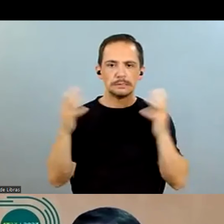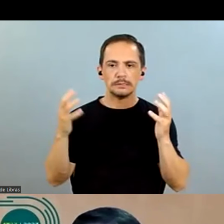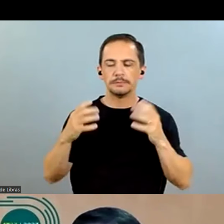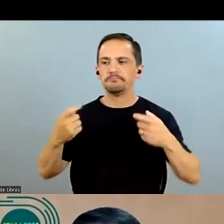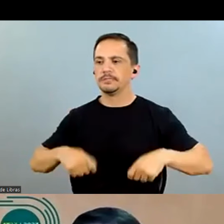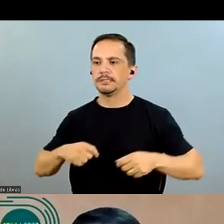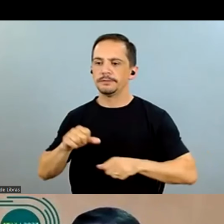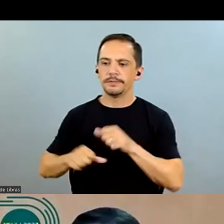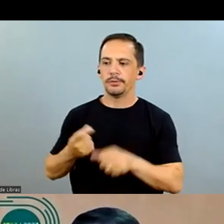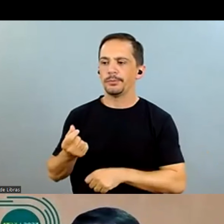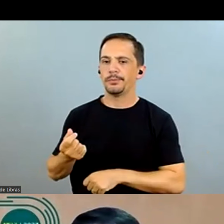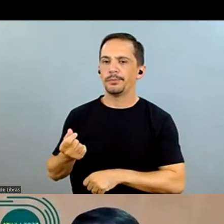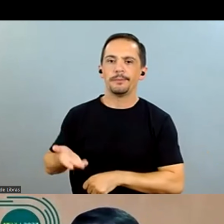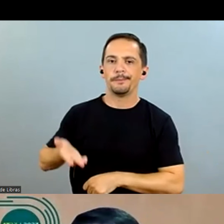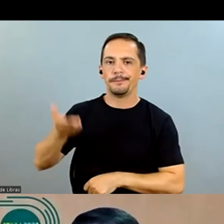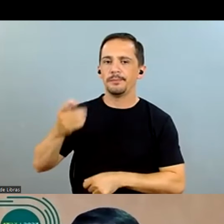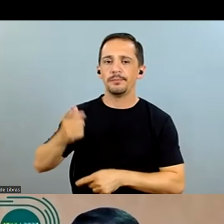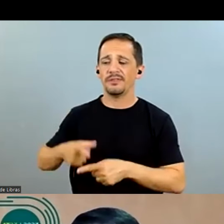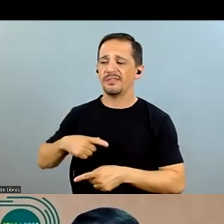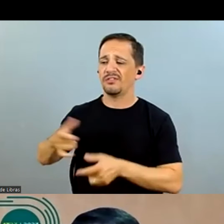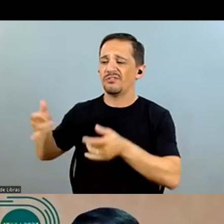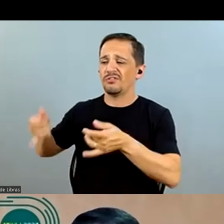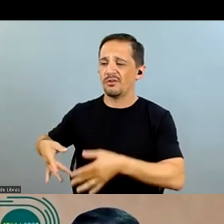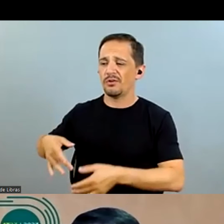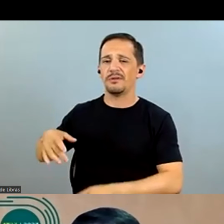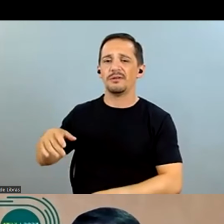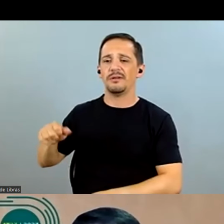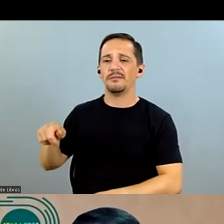uma sobra de aparas do sistema né estruturalmente